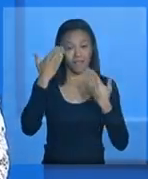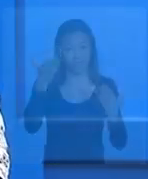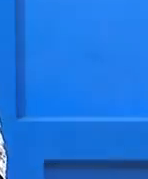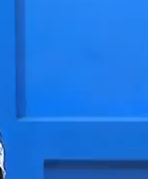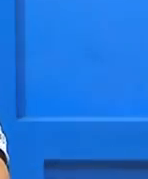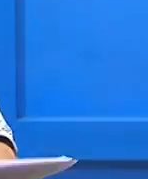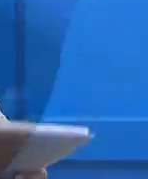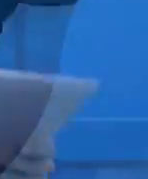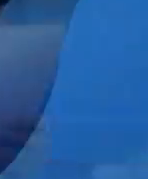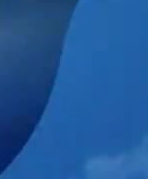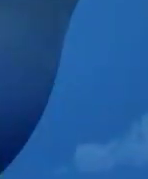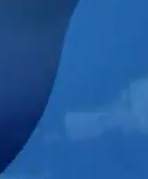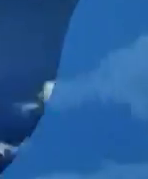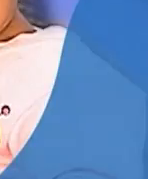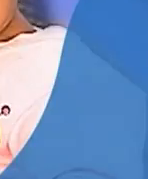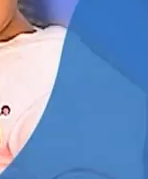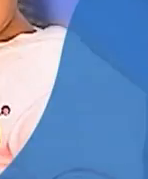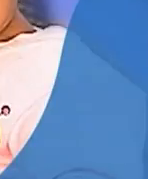e